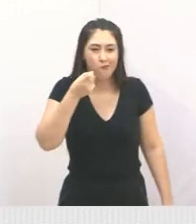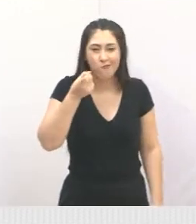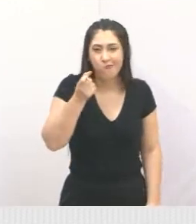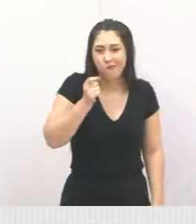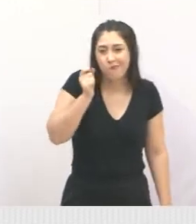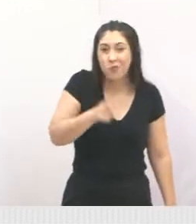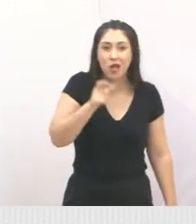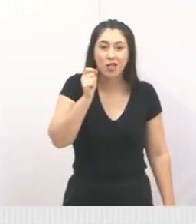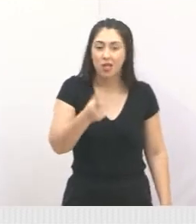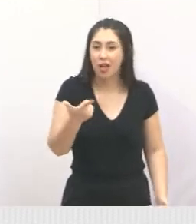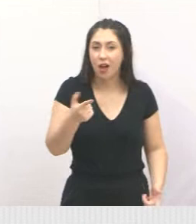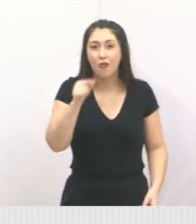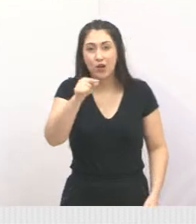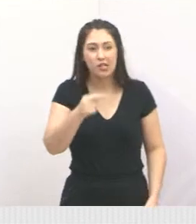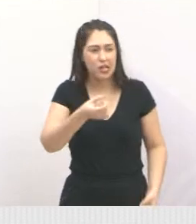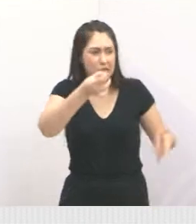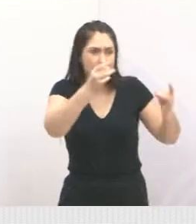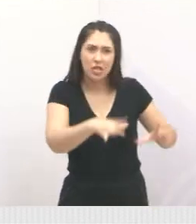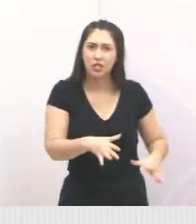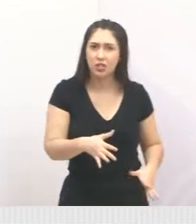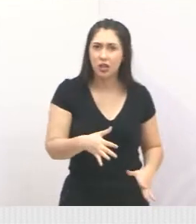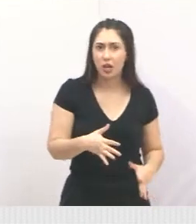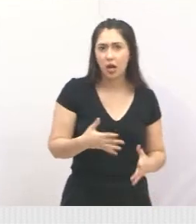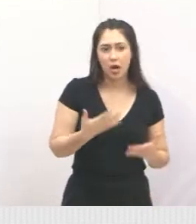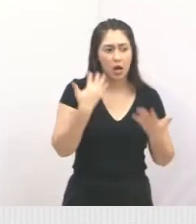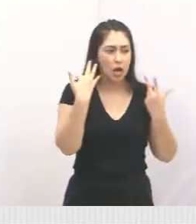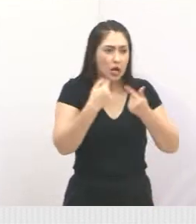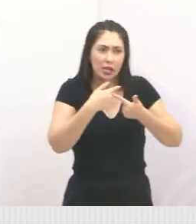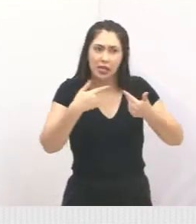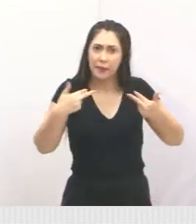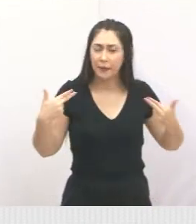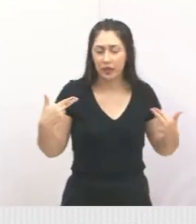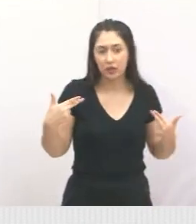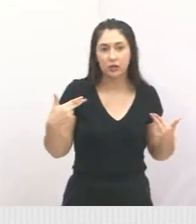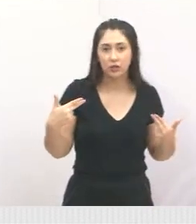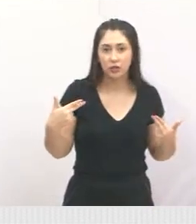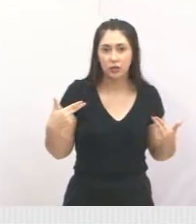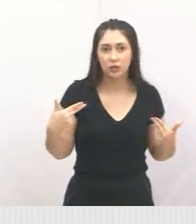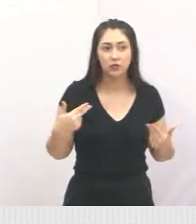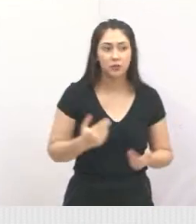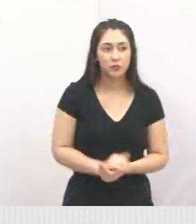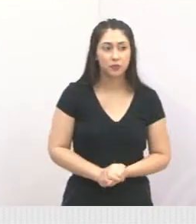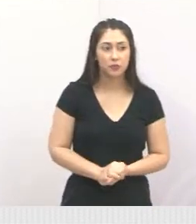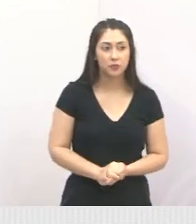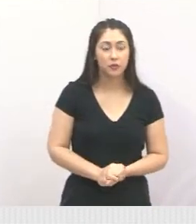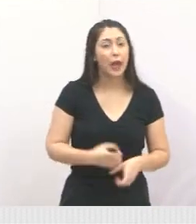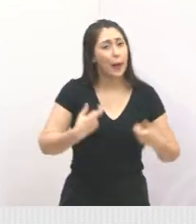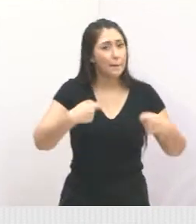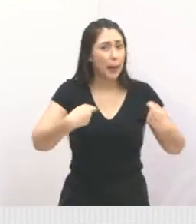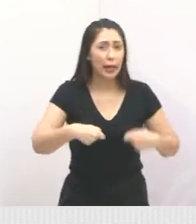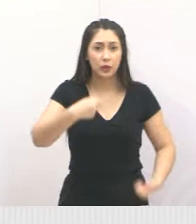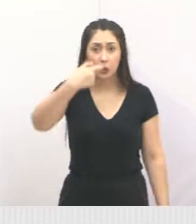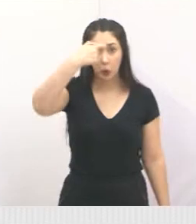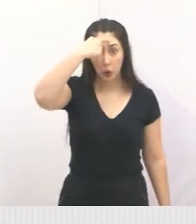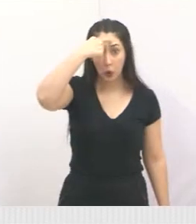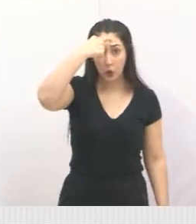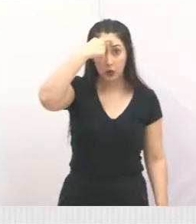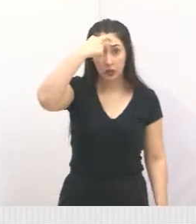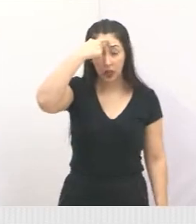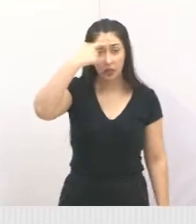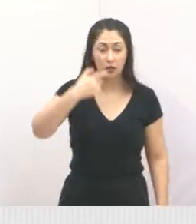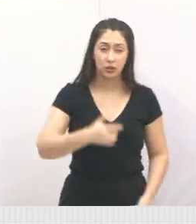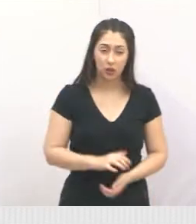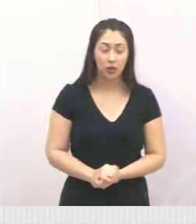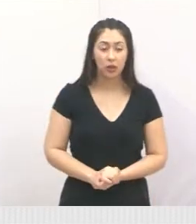a você que vive abandonando animais aqui no município e no mundo inteiro, tá? Então, põe a mão na sua consciência e não tem